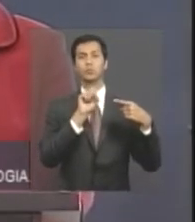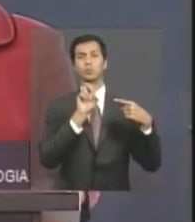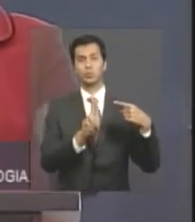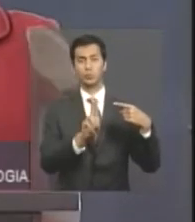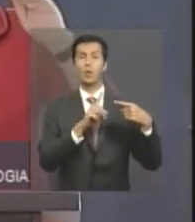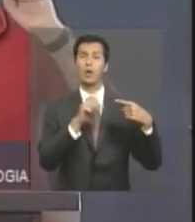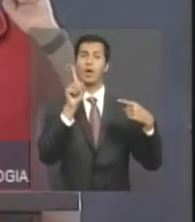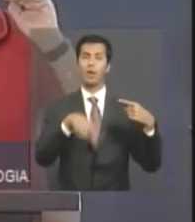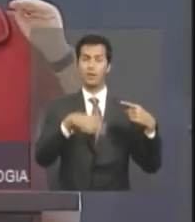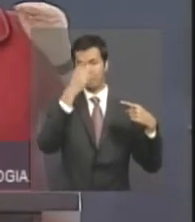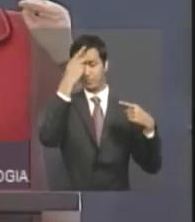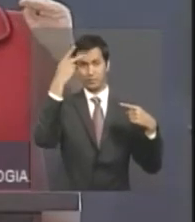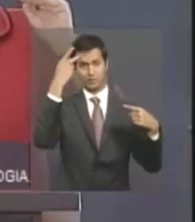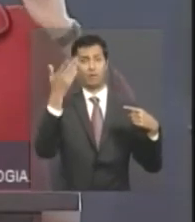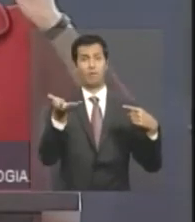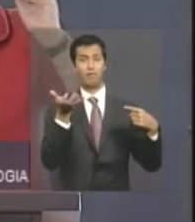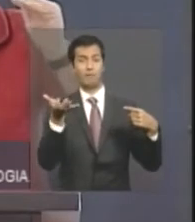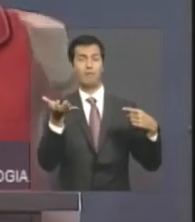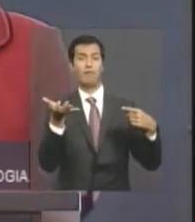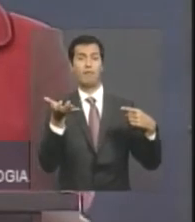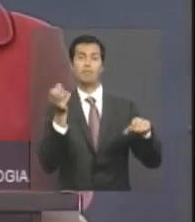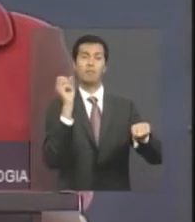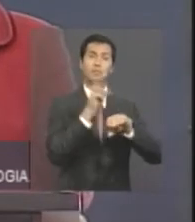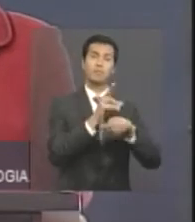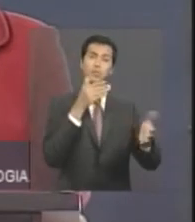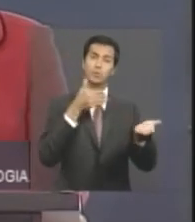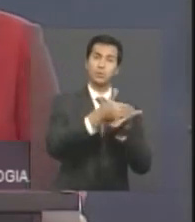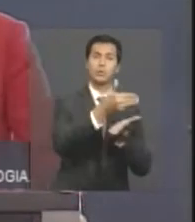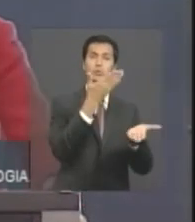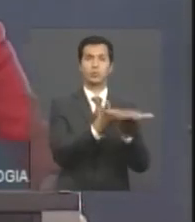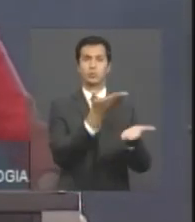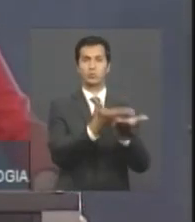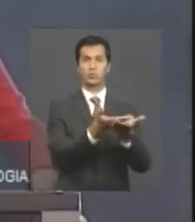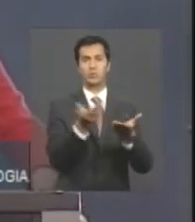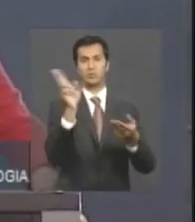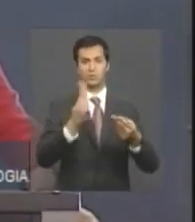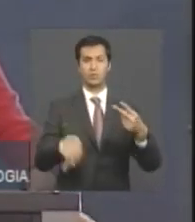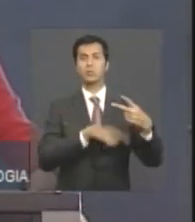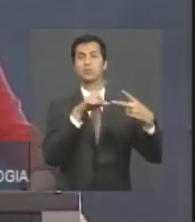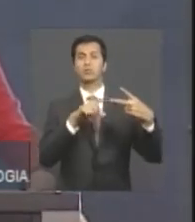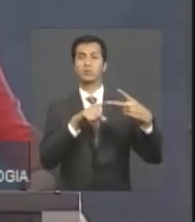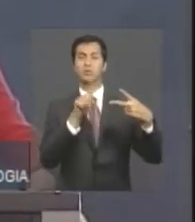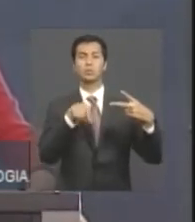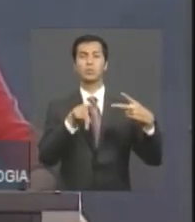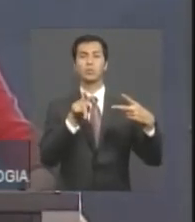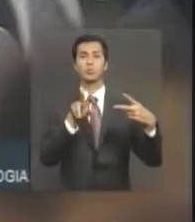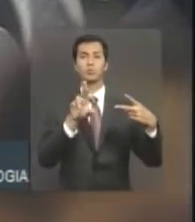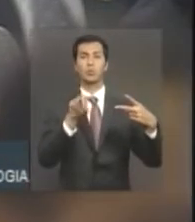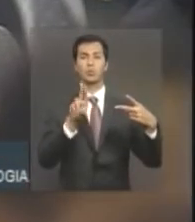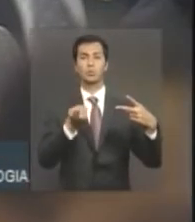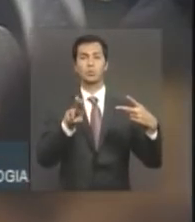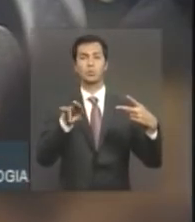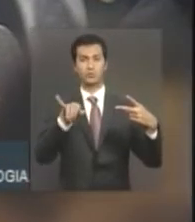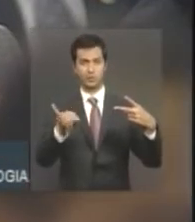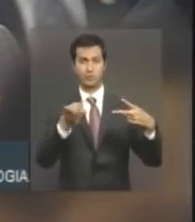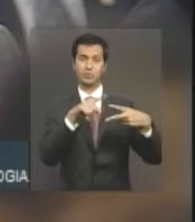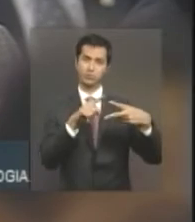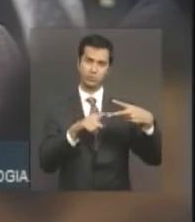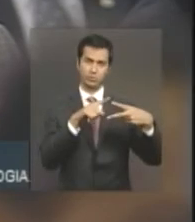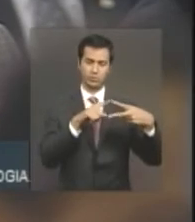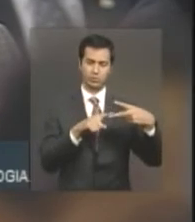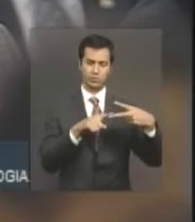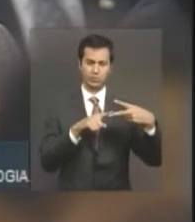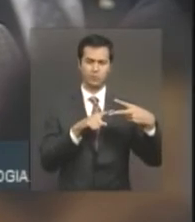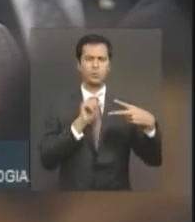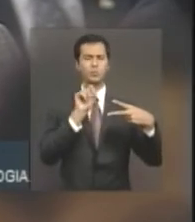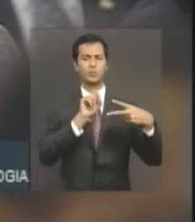vagas de acesso ao ensino público, e o outro ProUni, que é o